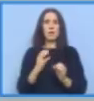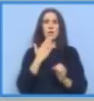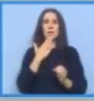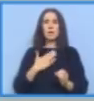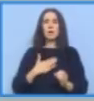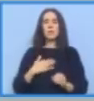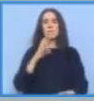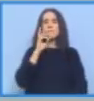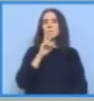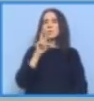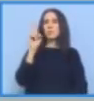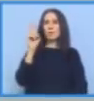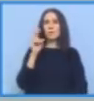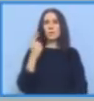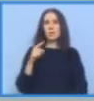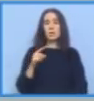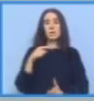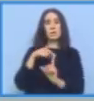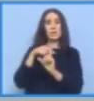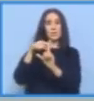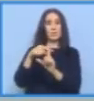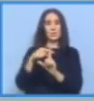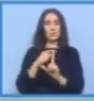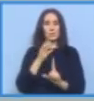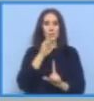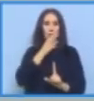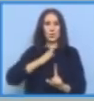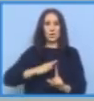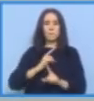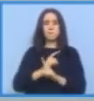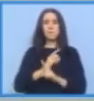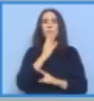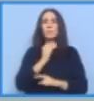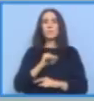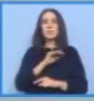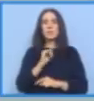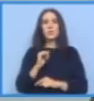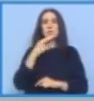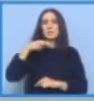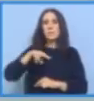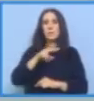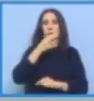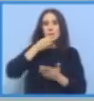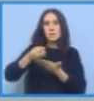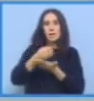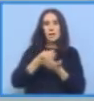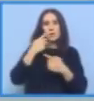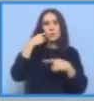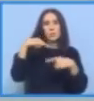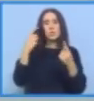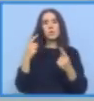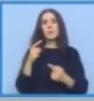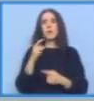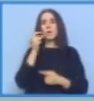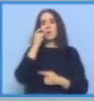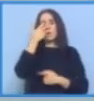a contemplá-lo na cruz, como diz, assim como Moisés elevou a serpente no deserto, também o Filho do Homem será elevado.